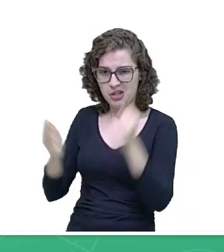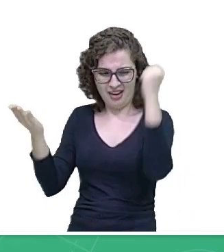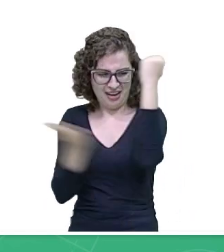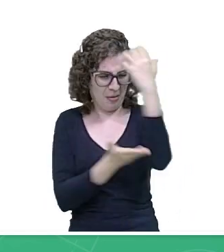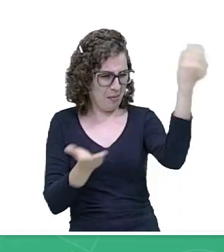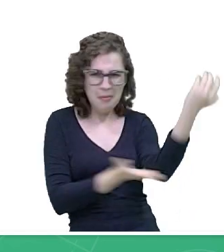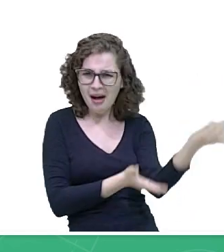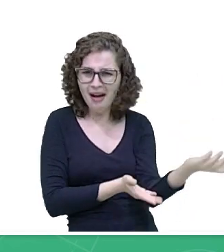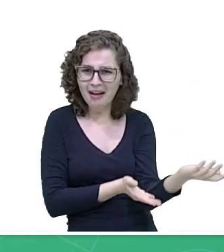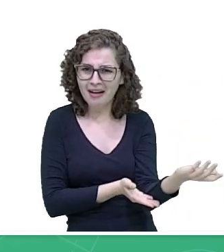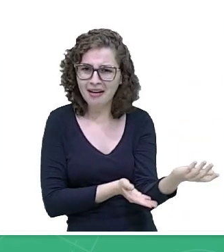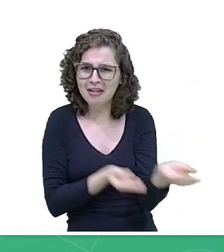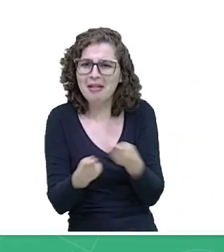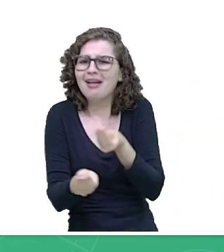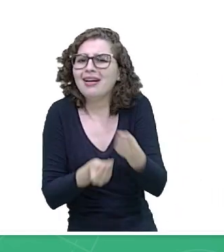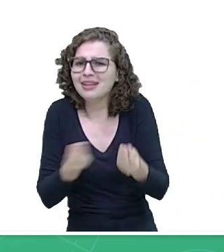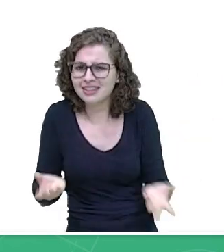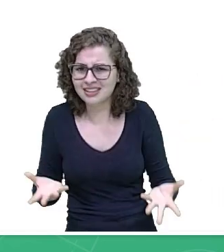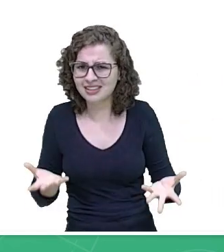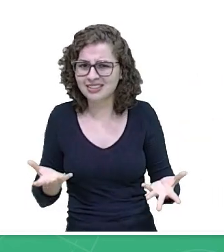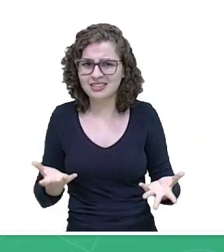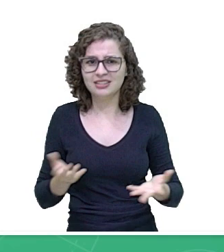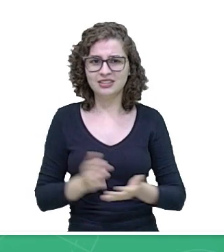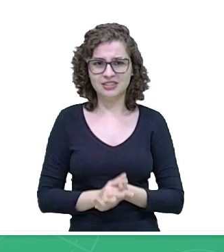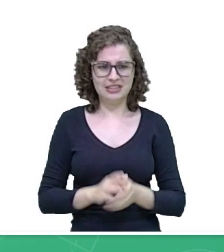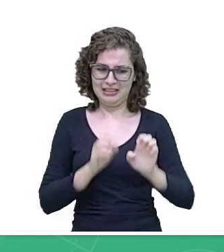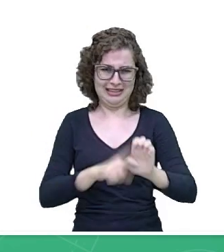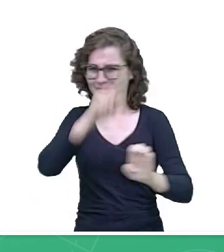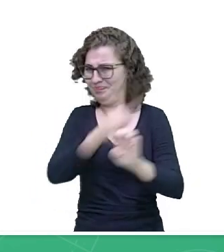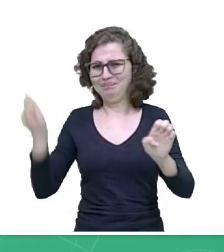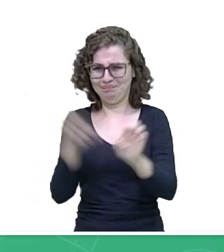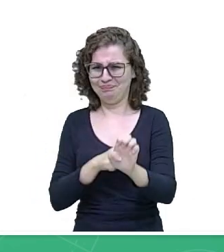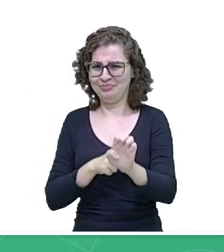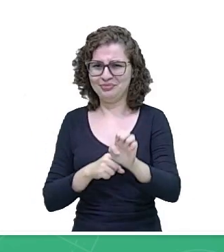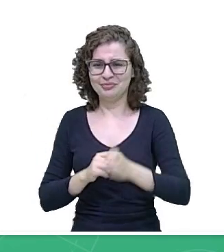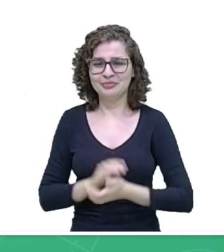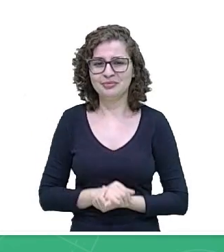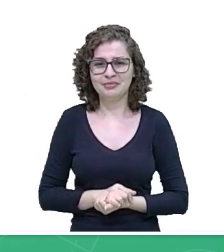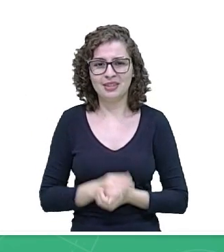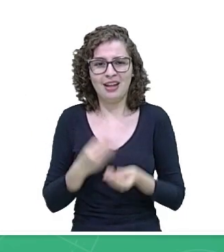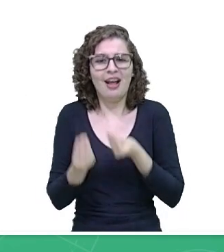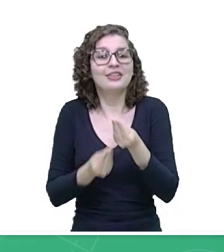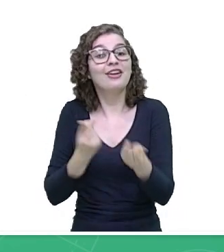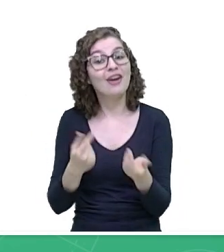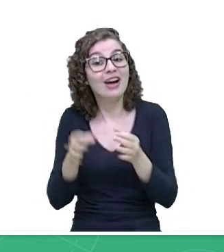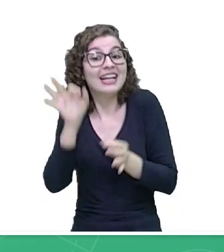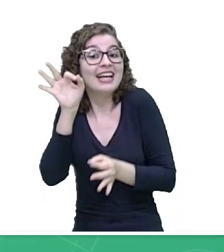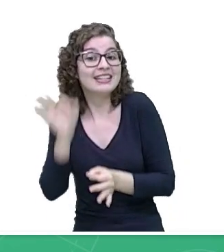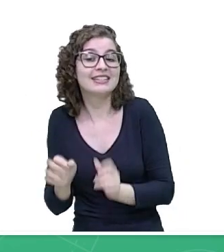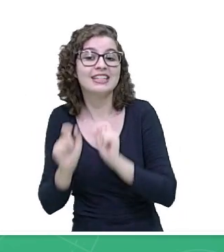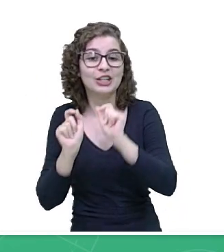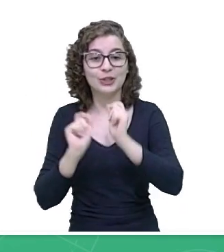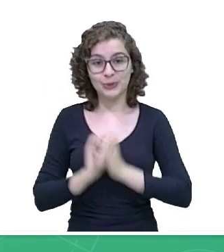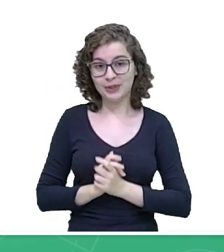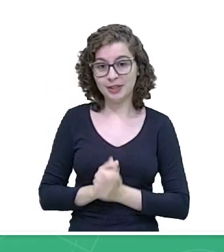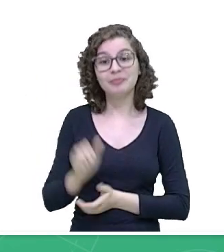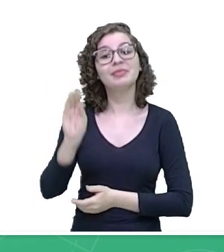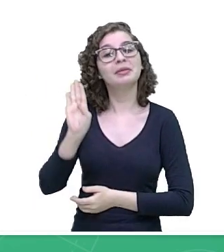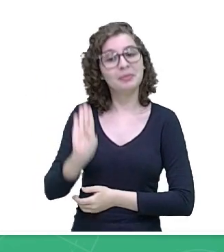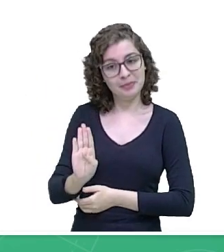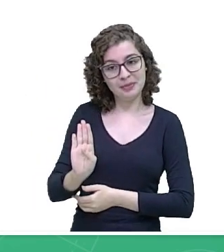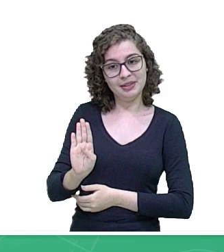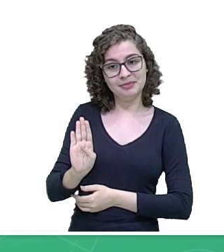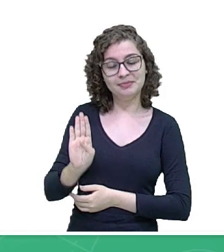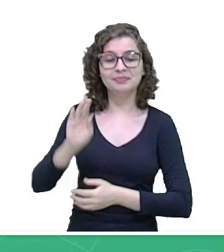já elimina, vocês na leitura já eliminaram porque não está correta. Então vamos voltar aqui, a resposta certa, letra